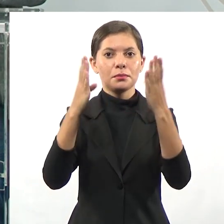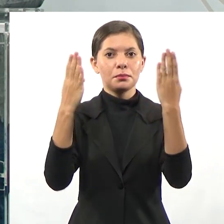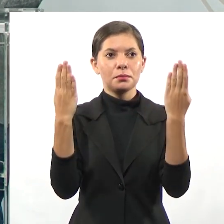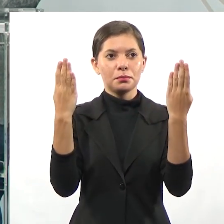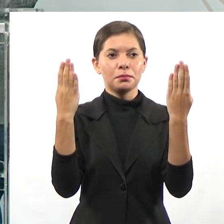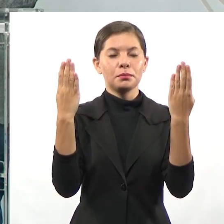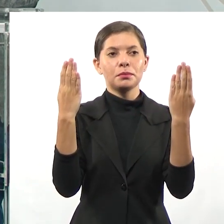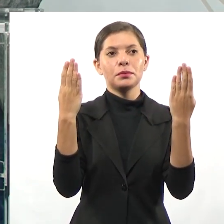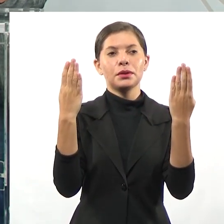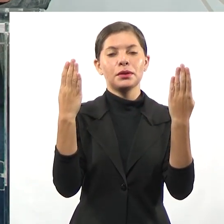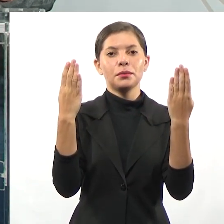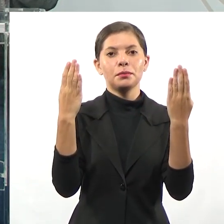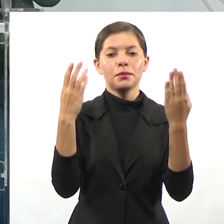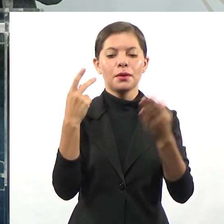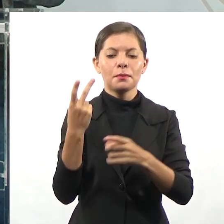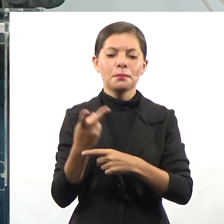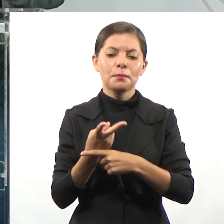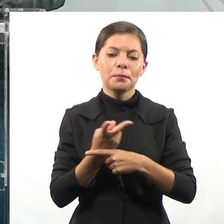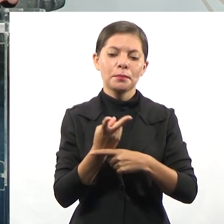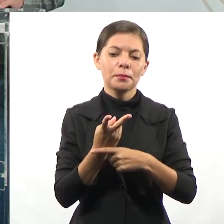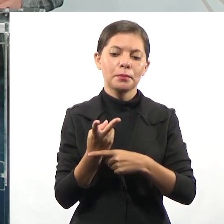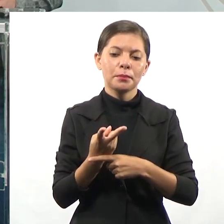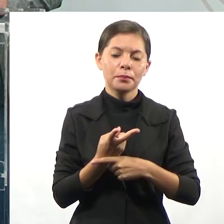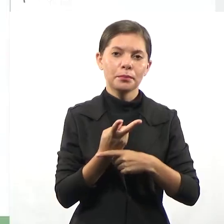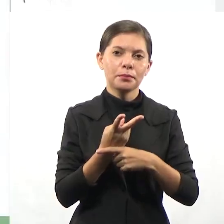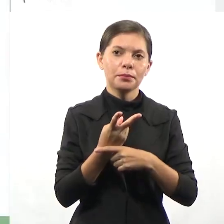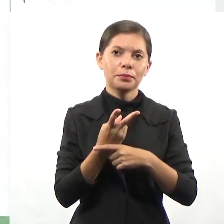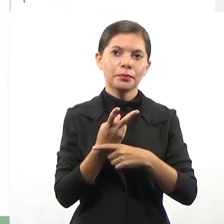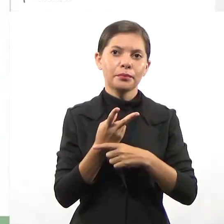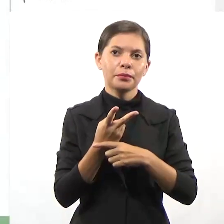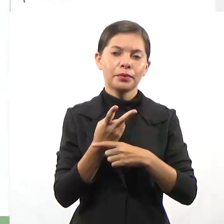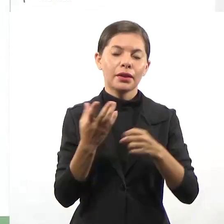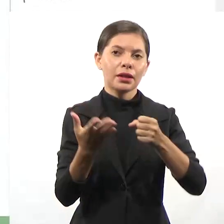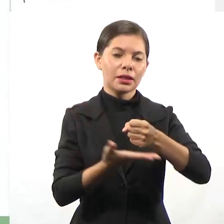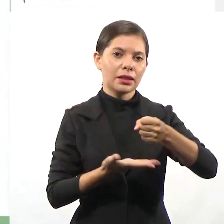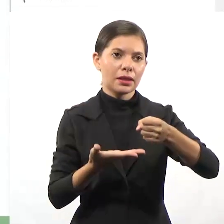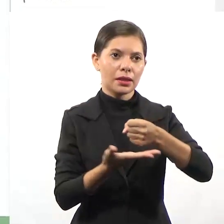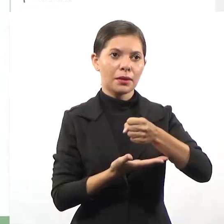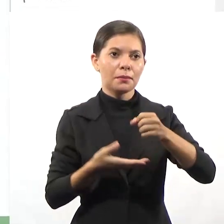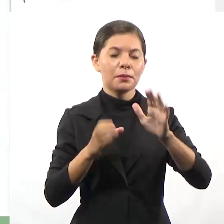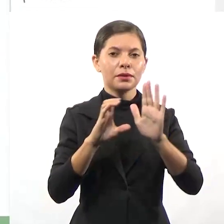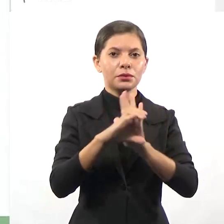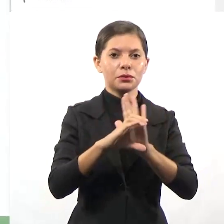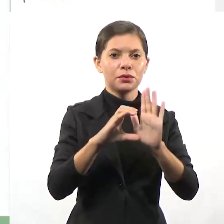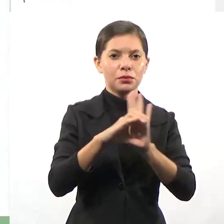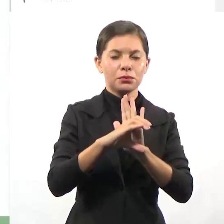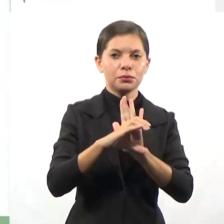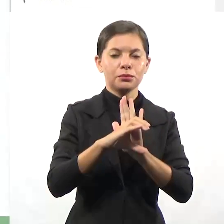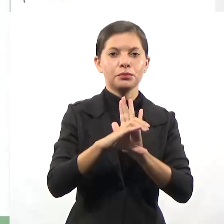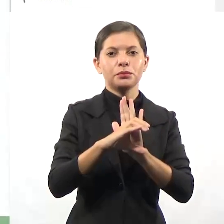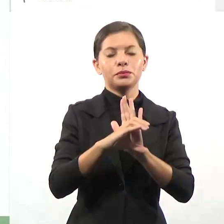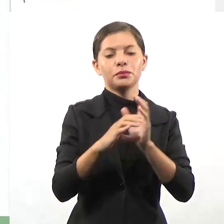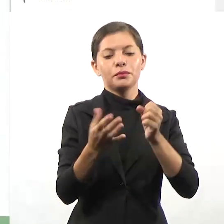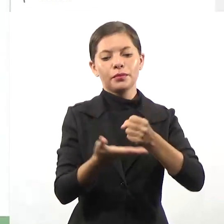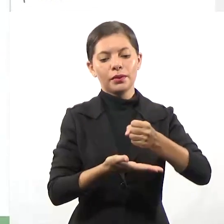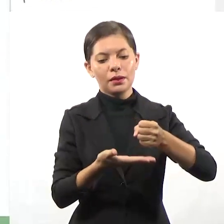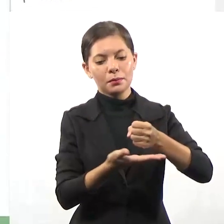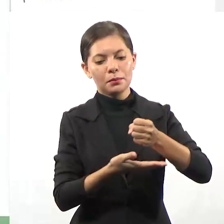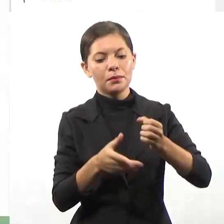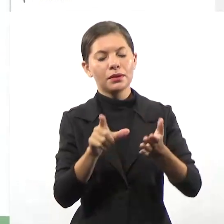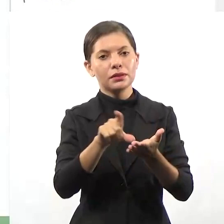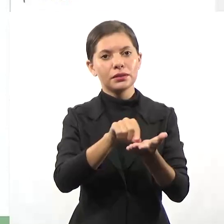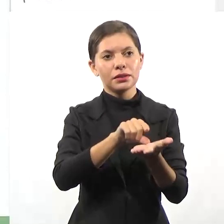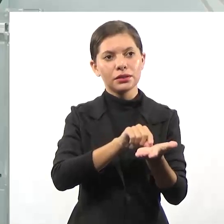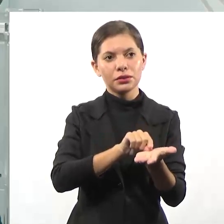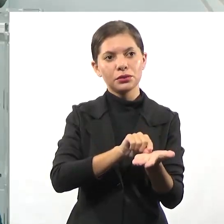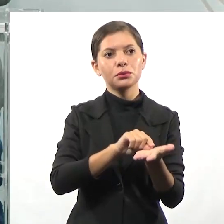uma base de artigo científico e ele vai buscar em cima dessa base. Então, digamos que eu queria saber, por exemplo, o que é tecnologias